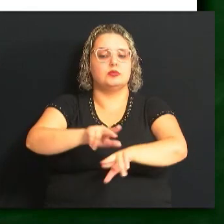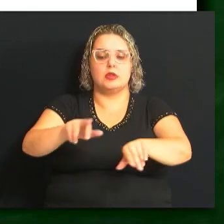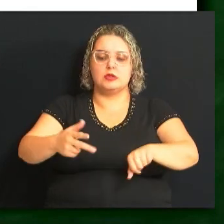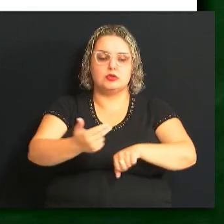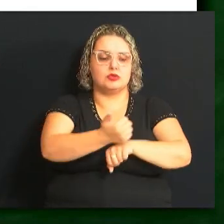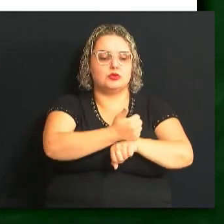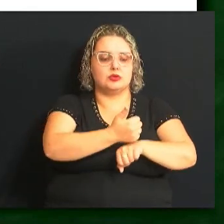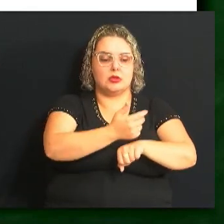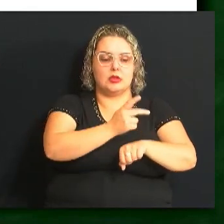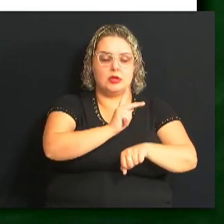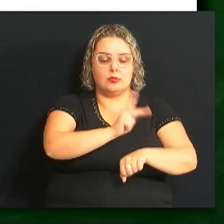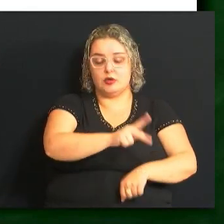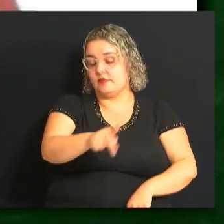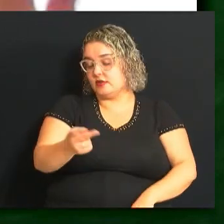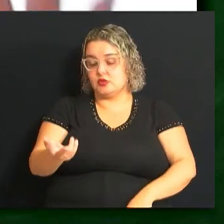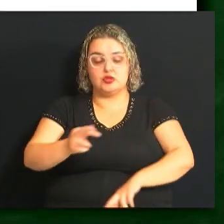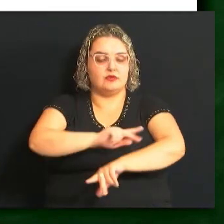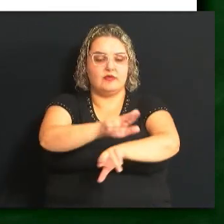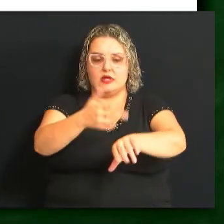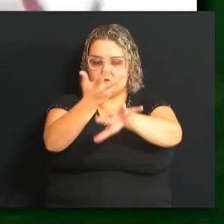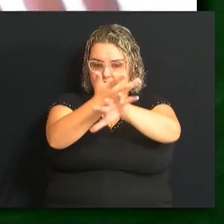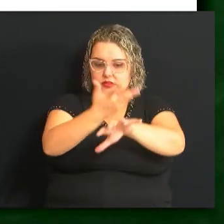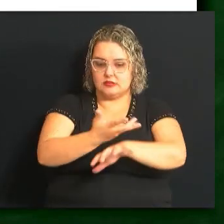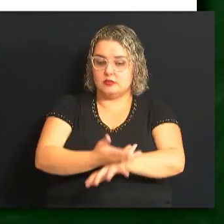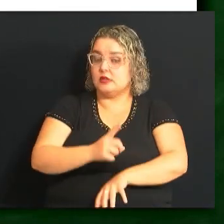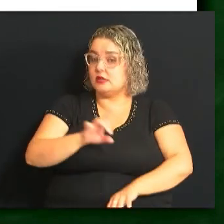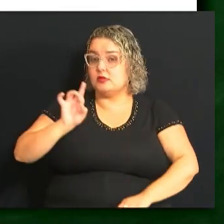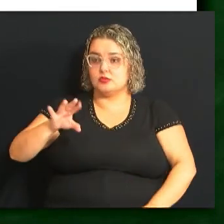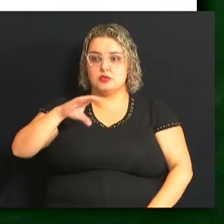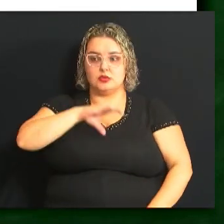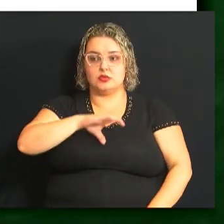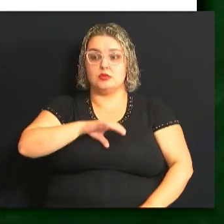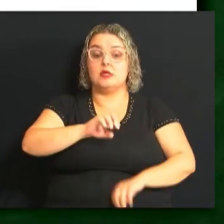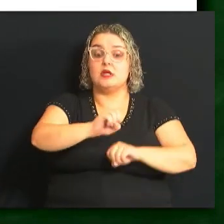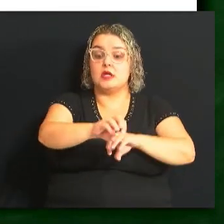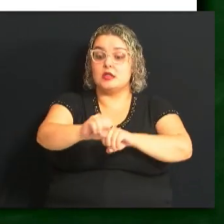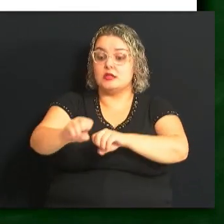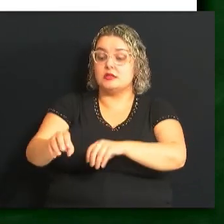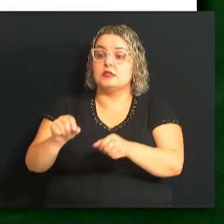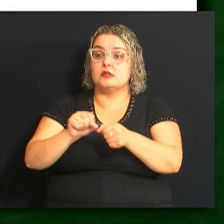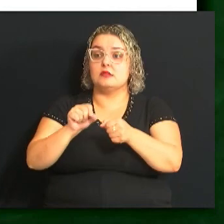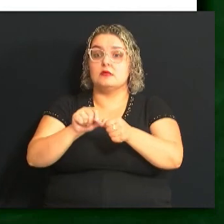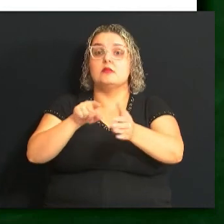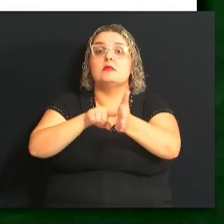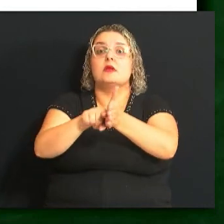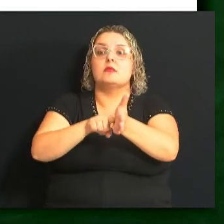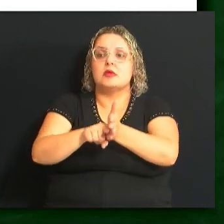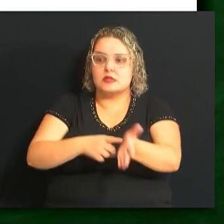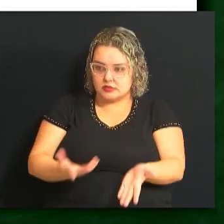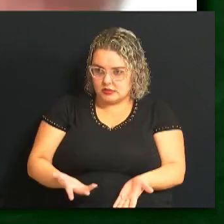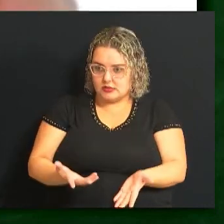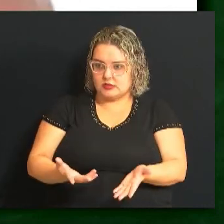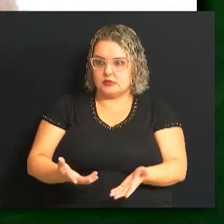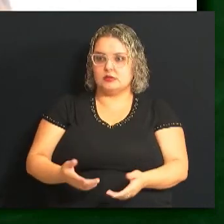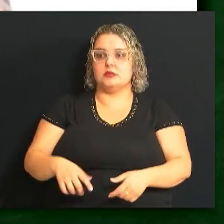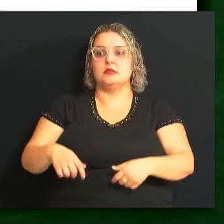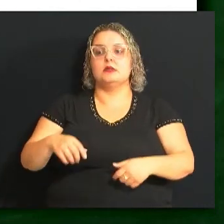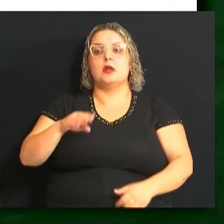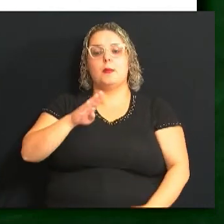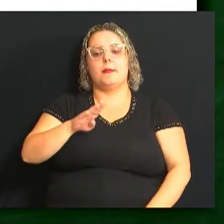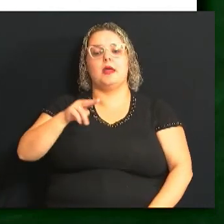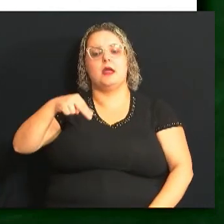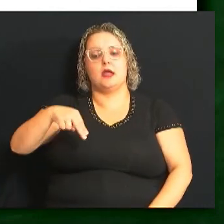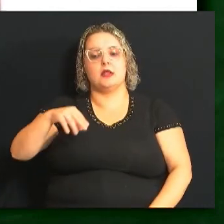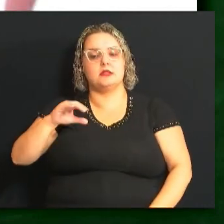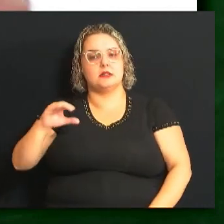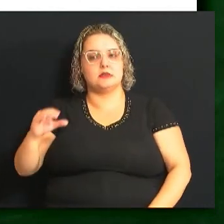não apenas a língua portuguesa, ensinem a fazer pesquisa nessa perspectiva que a BNCC traz e na perspectiva